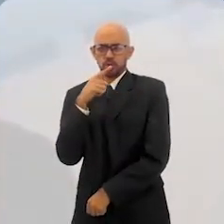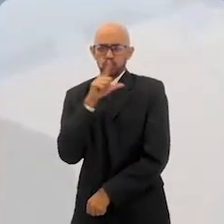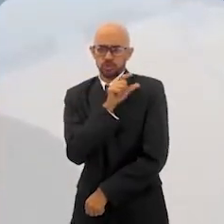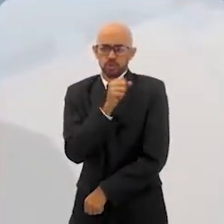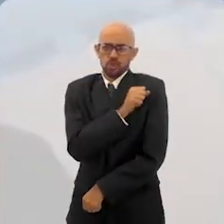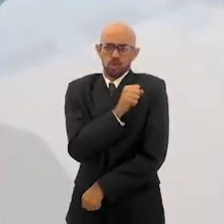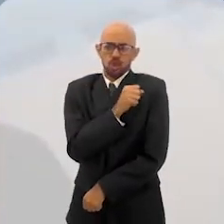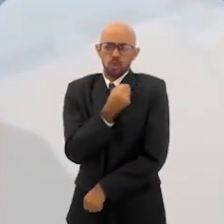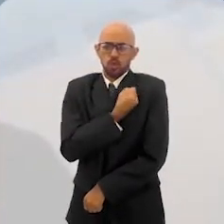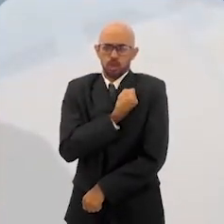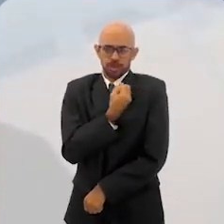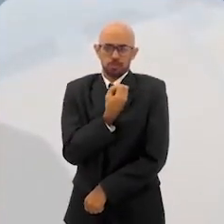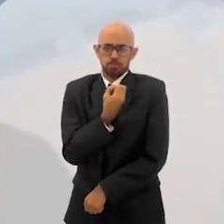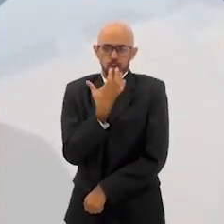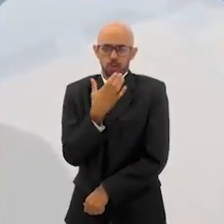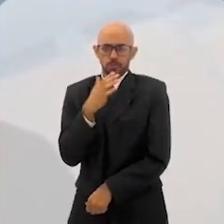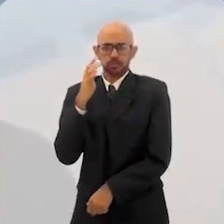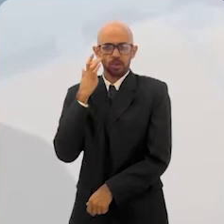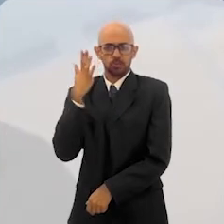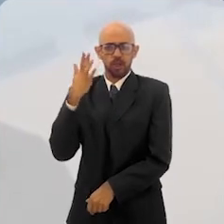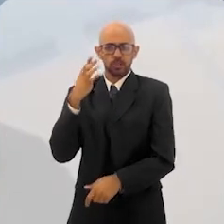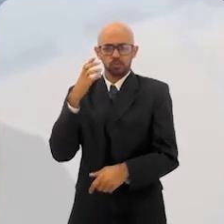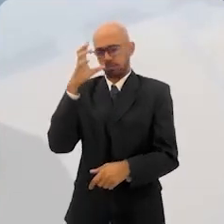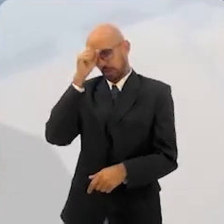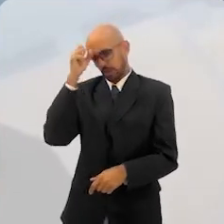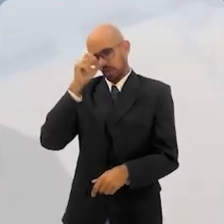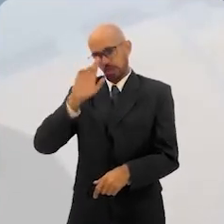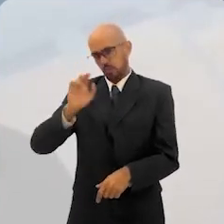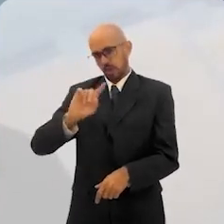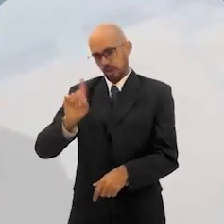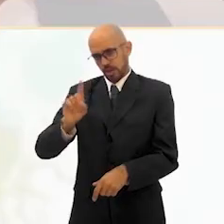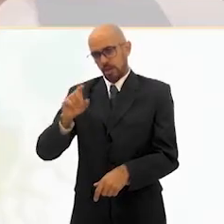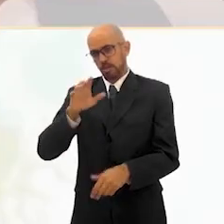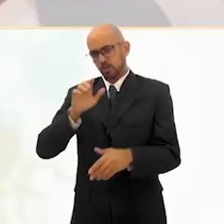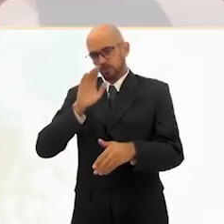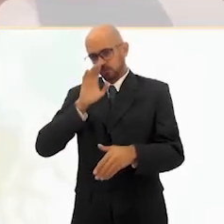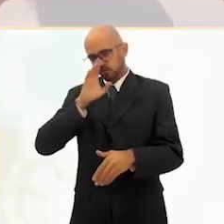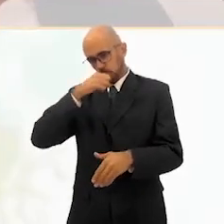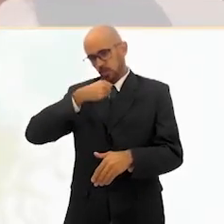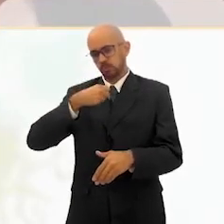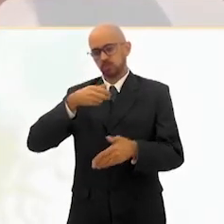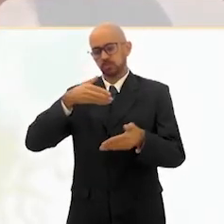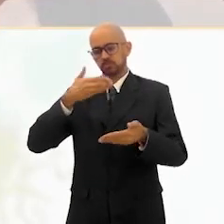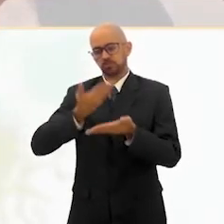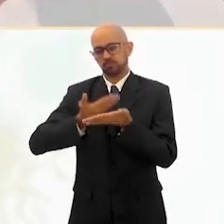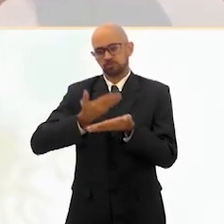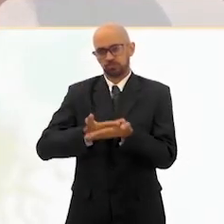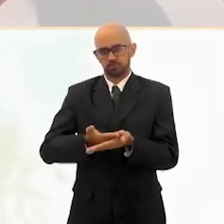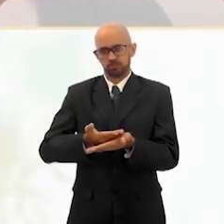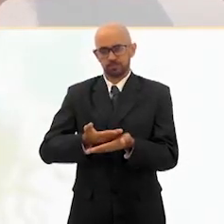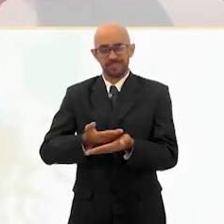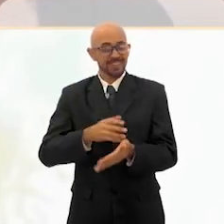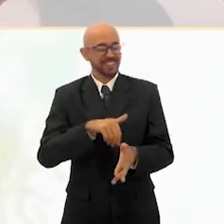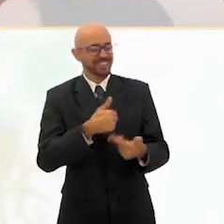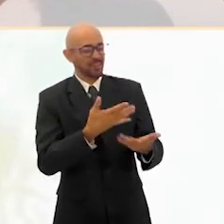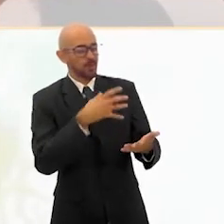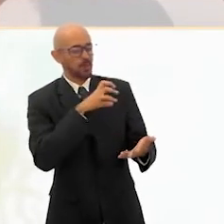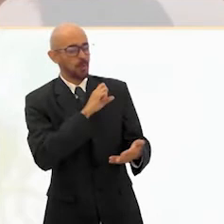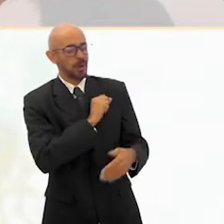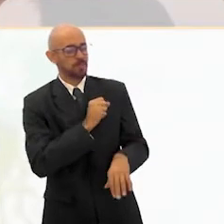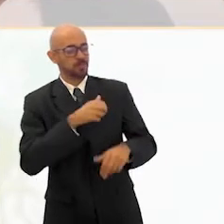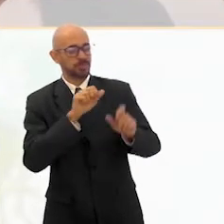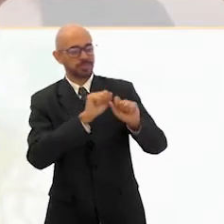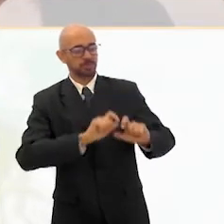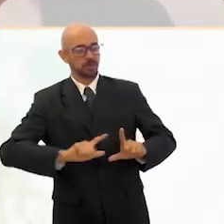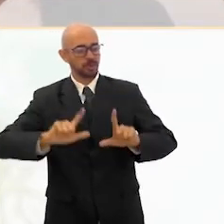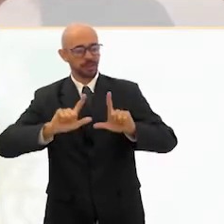porque eu era muito fácil de aprender, era porque era esforço de dedicação mesmo. Que eu adoro nesse programa é